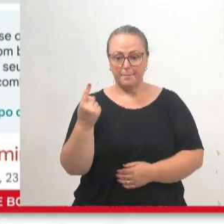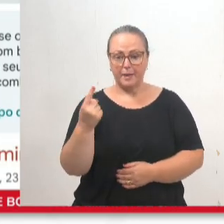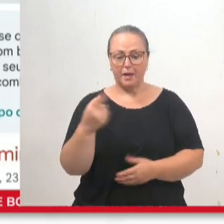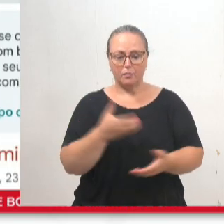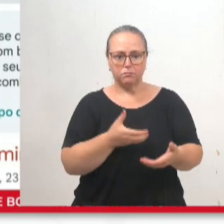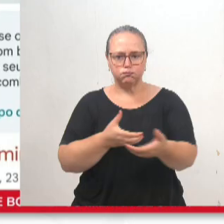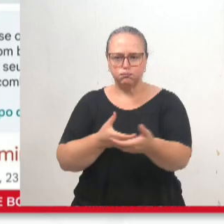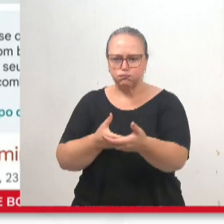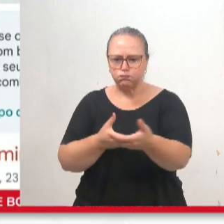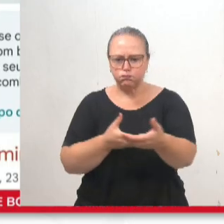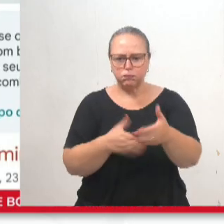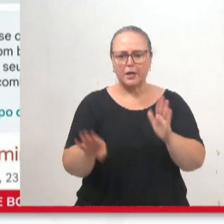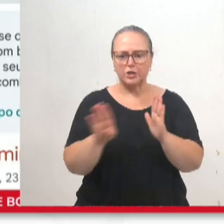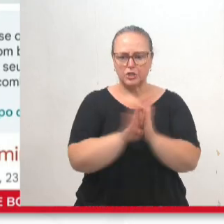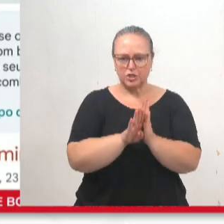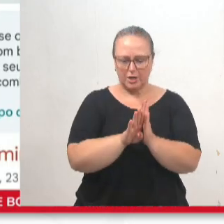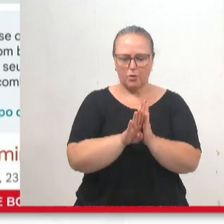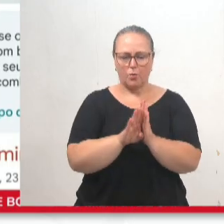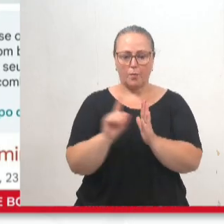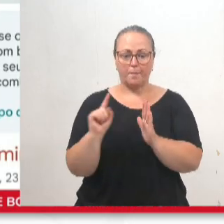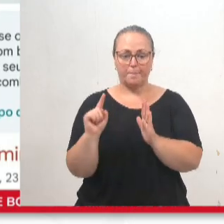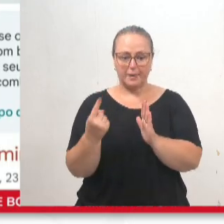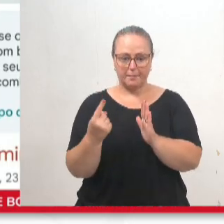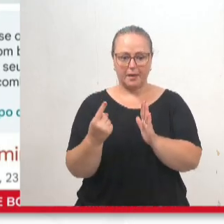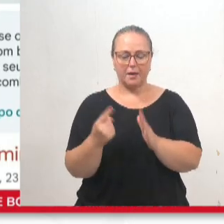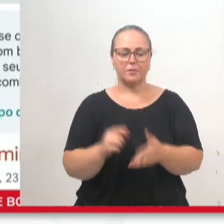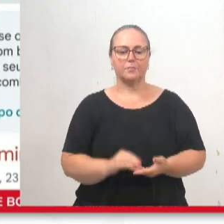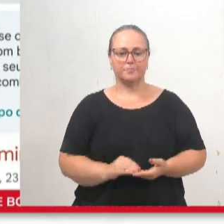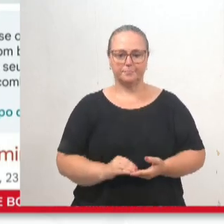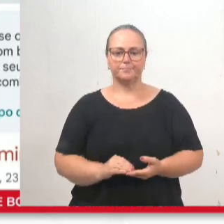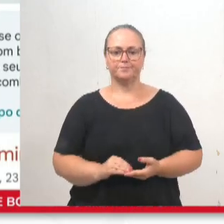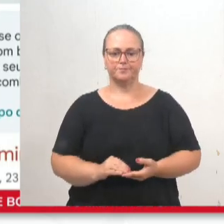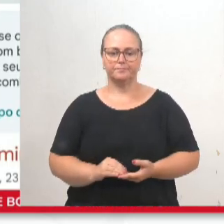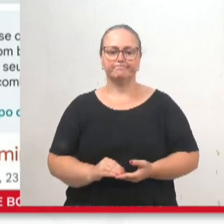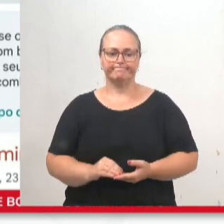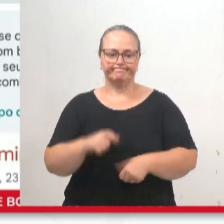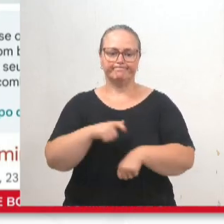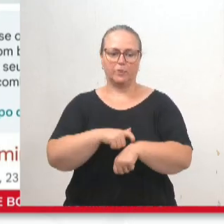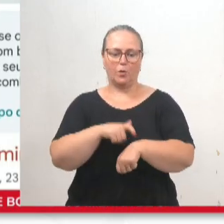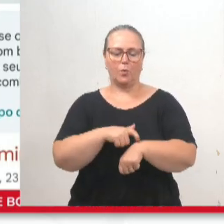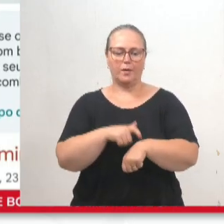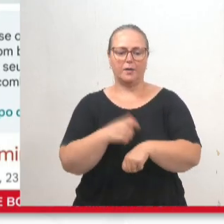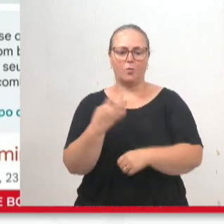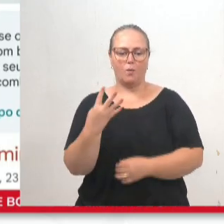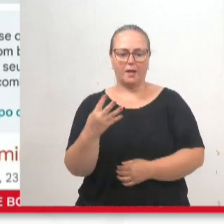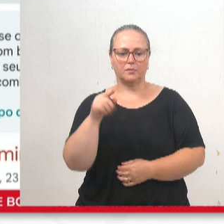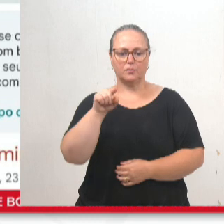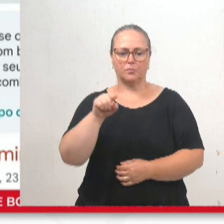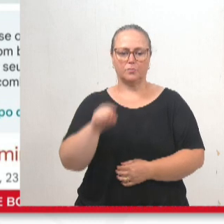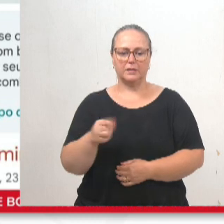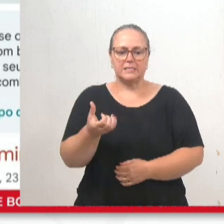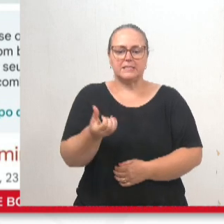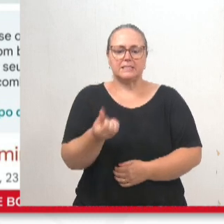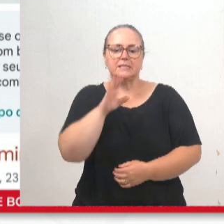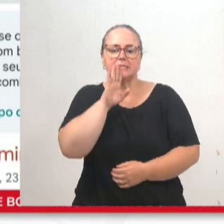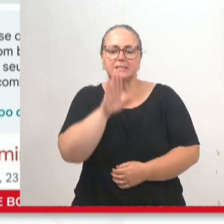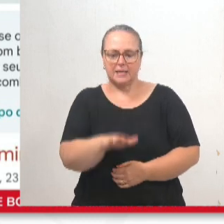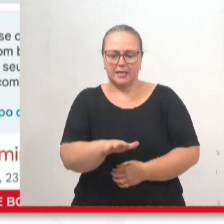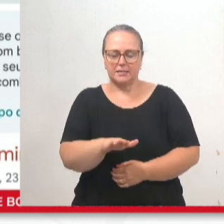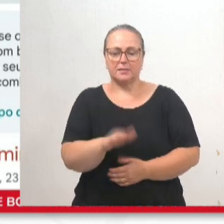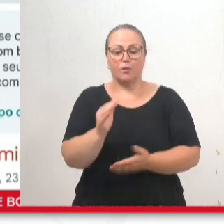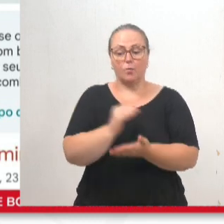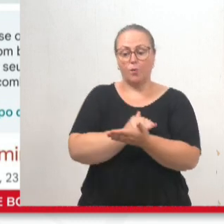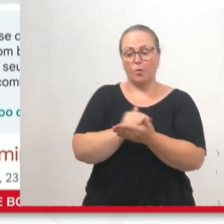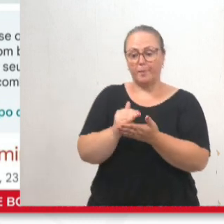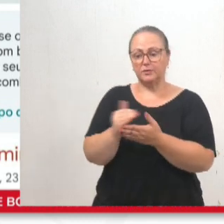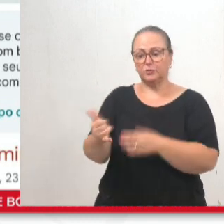que dá, a gente chama o código de chegada na ocorrência J10, às 16h06, ou seja, da primeira ligação às